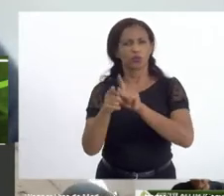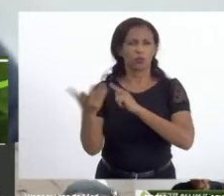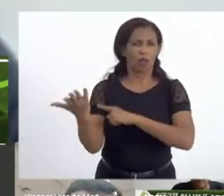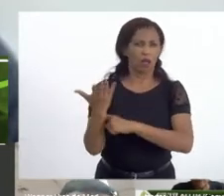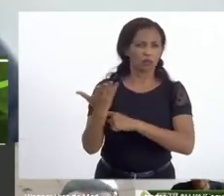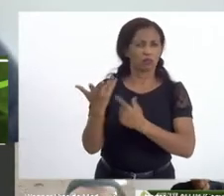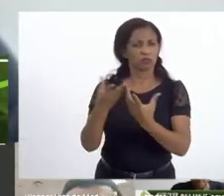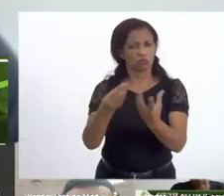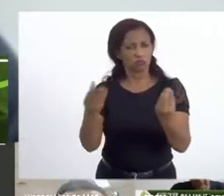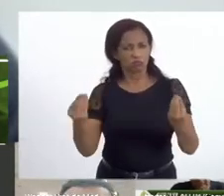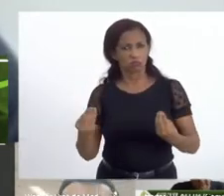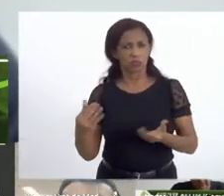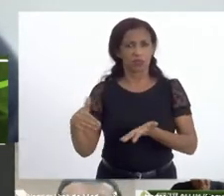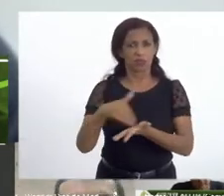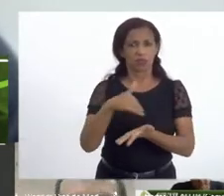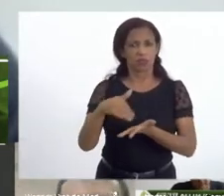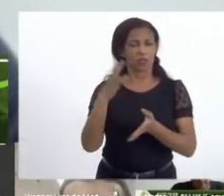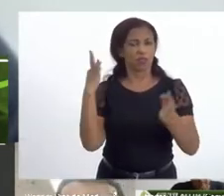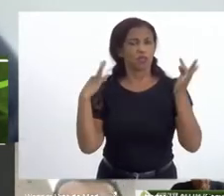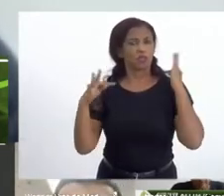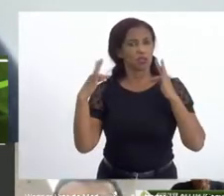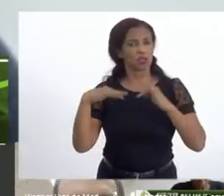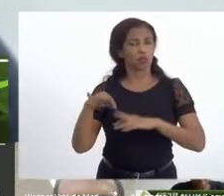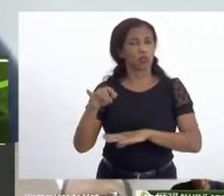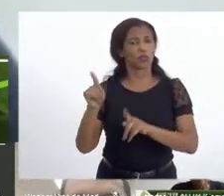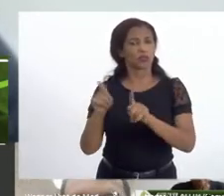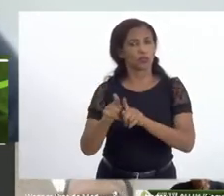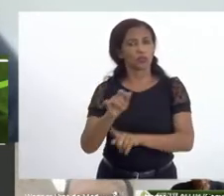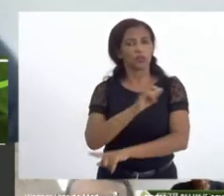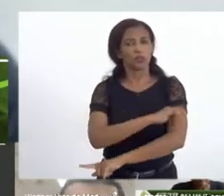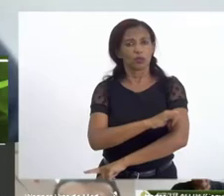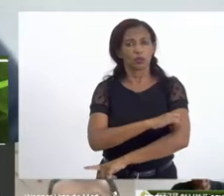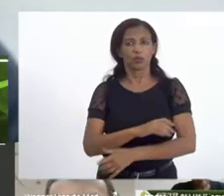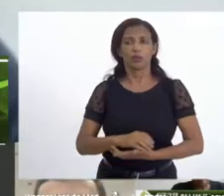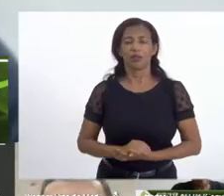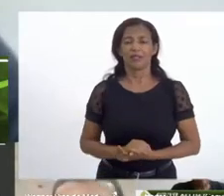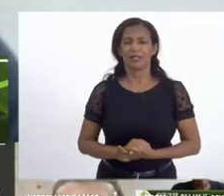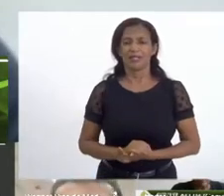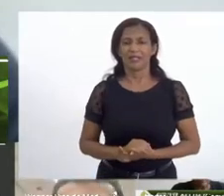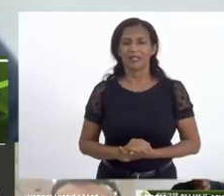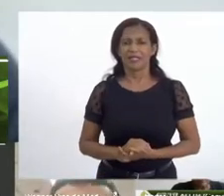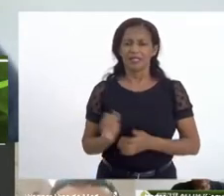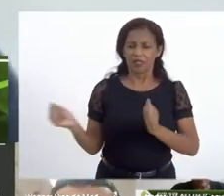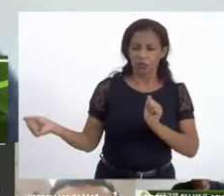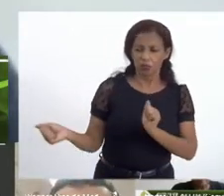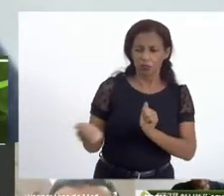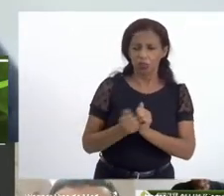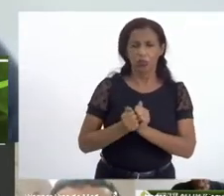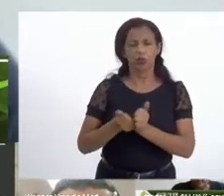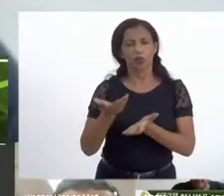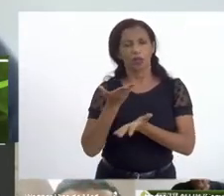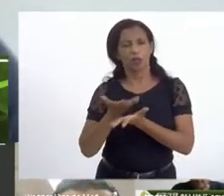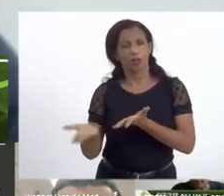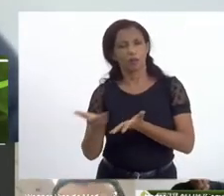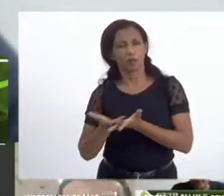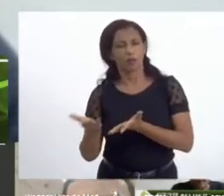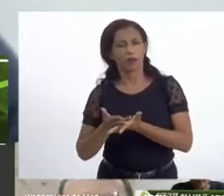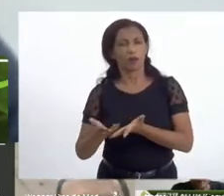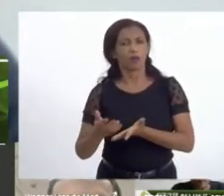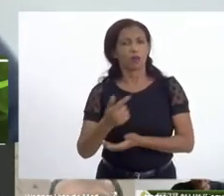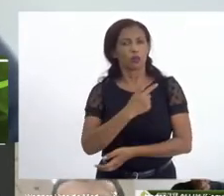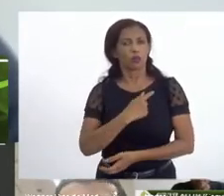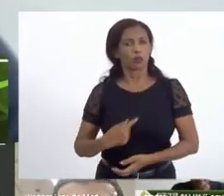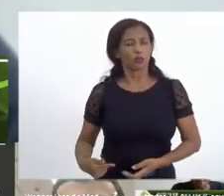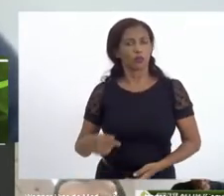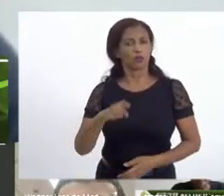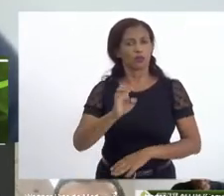bastante, da Secretaria de Transportes do Rio de Janeiro, que finalmente abraçou isso e está encaminhando, do governo estadual. Essa é uma